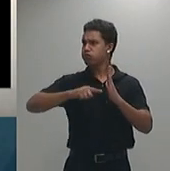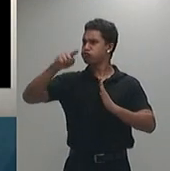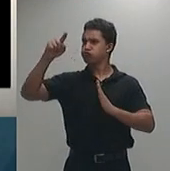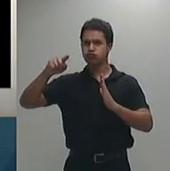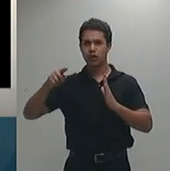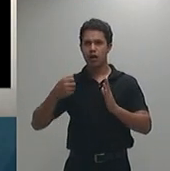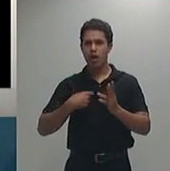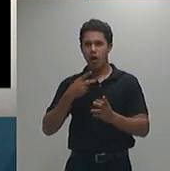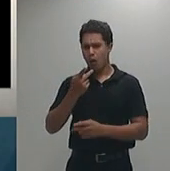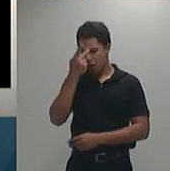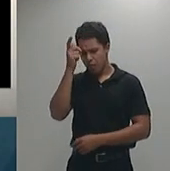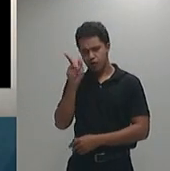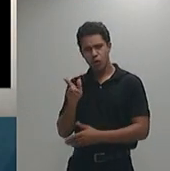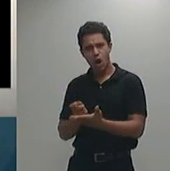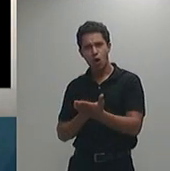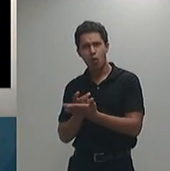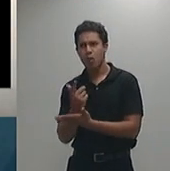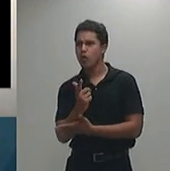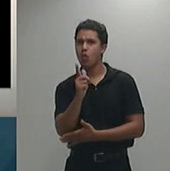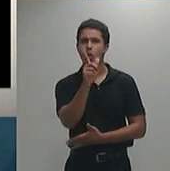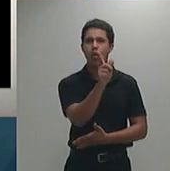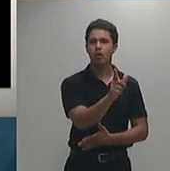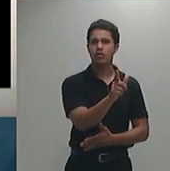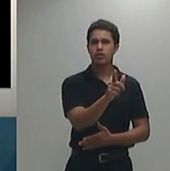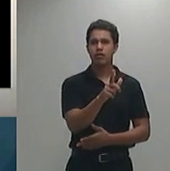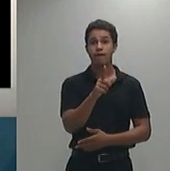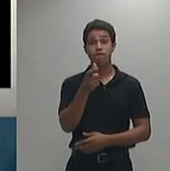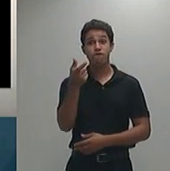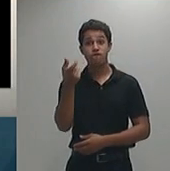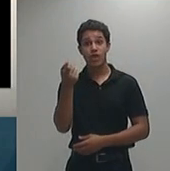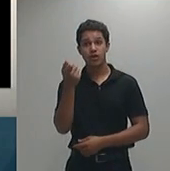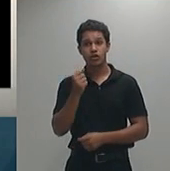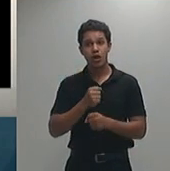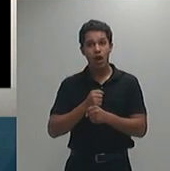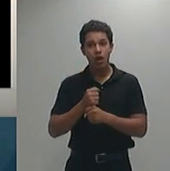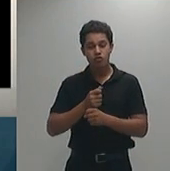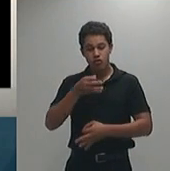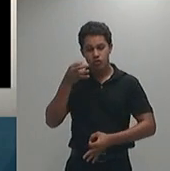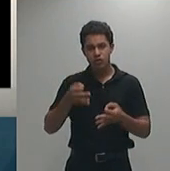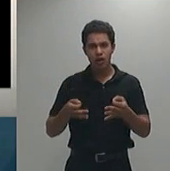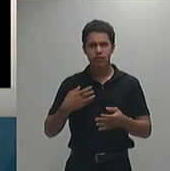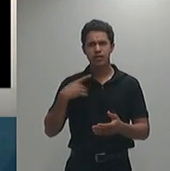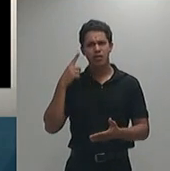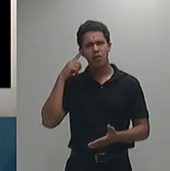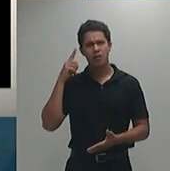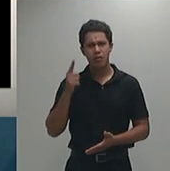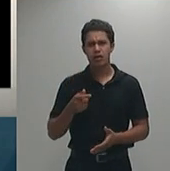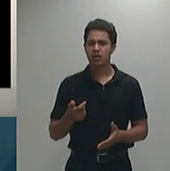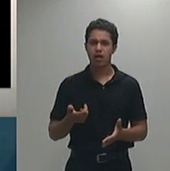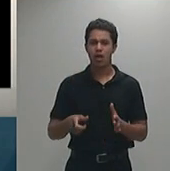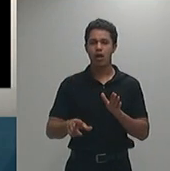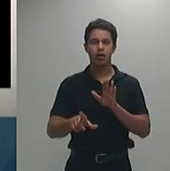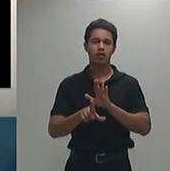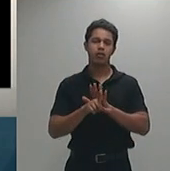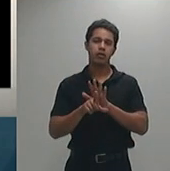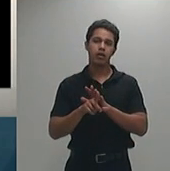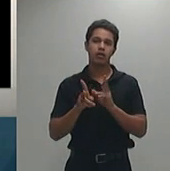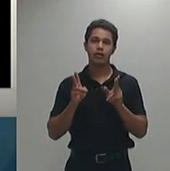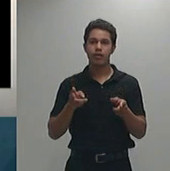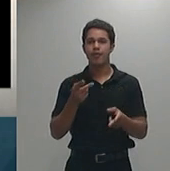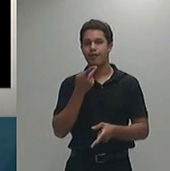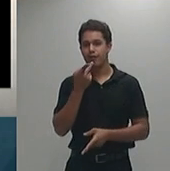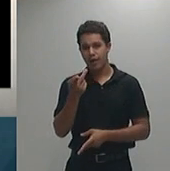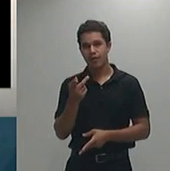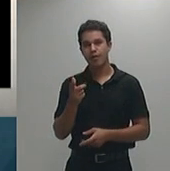20 anos de julgados que aplicam a nesse aplicam simplesmente a lei como falou a agência nacional